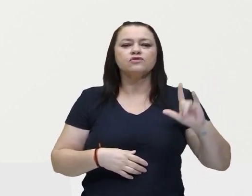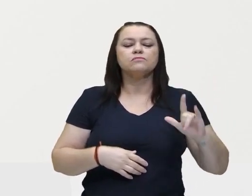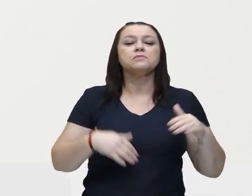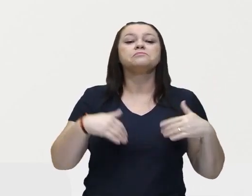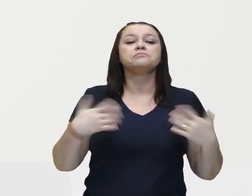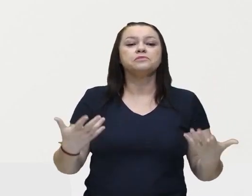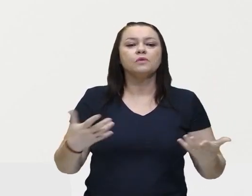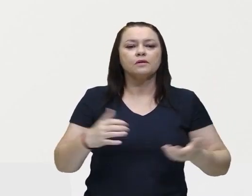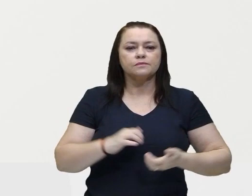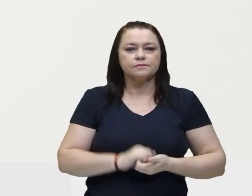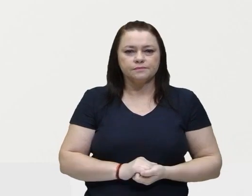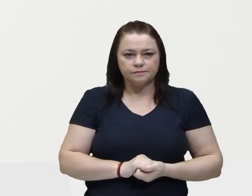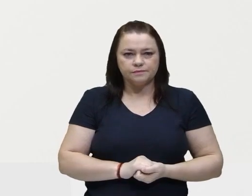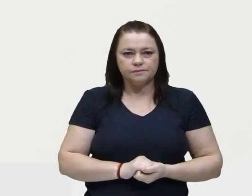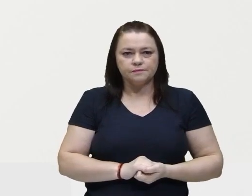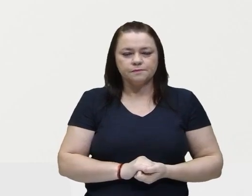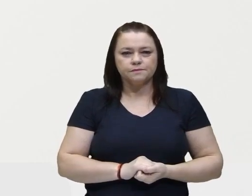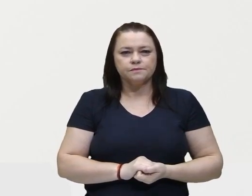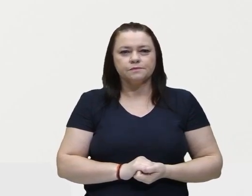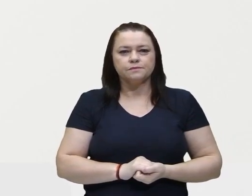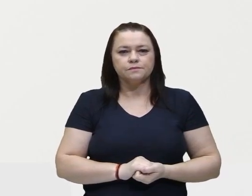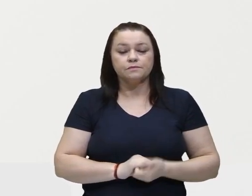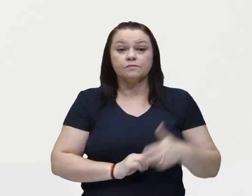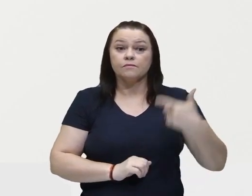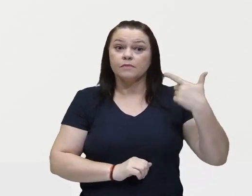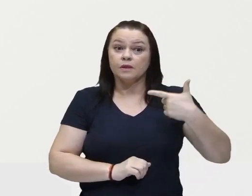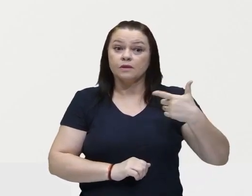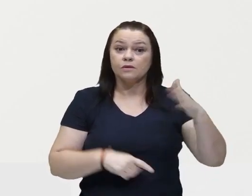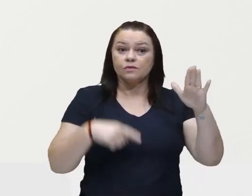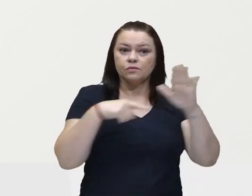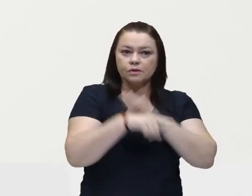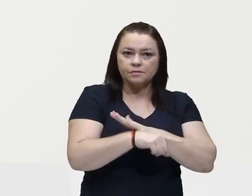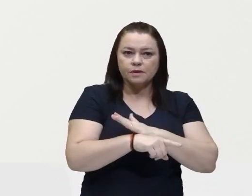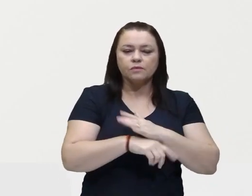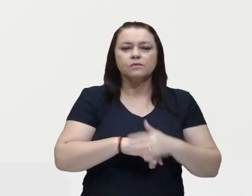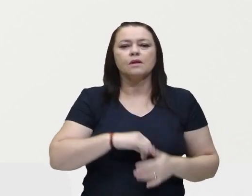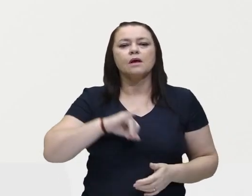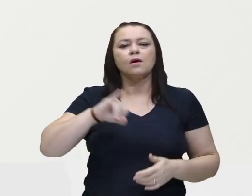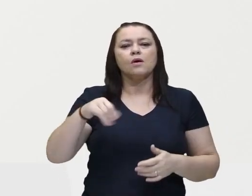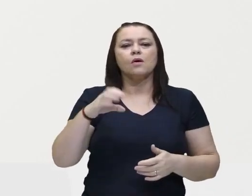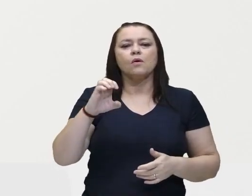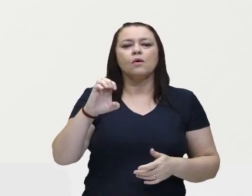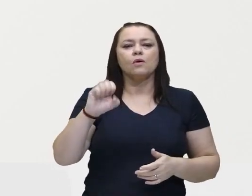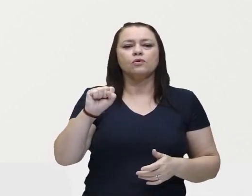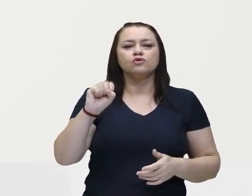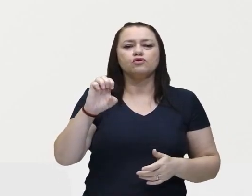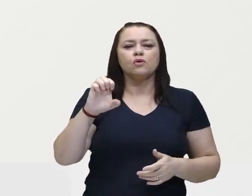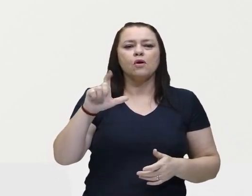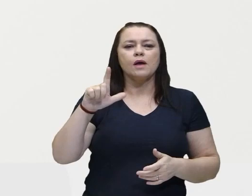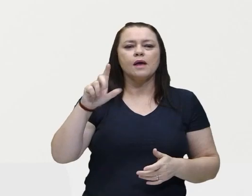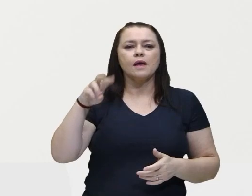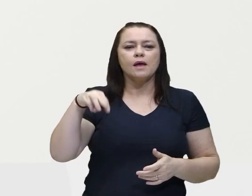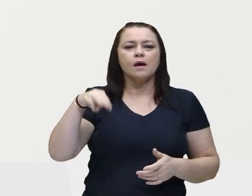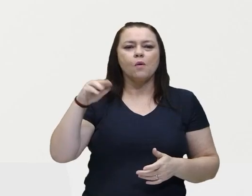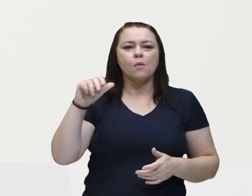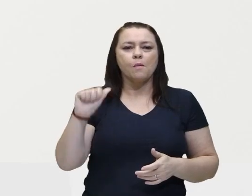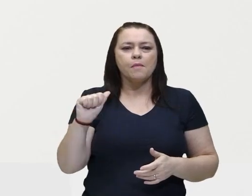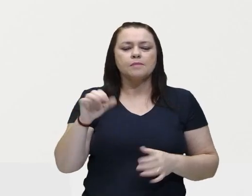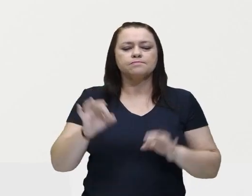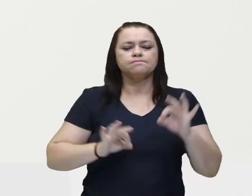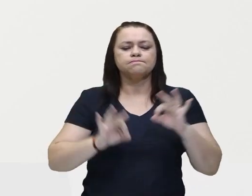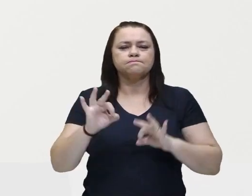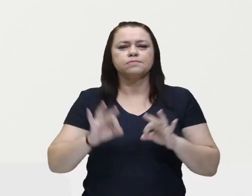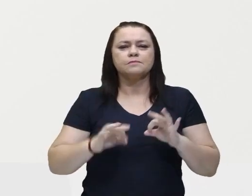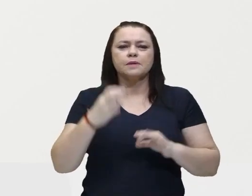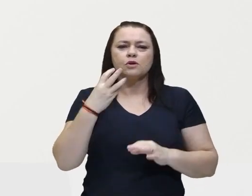centímetros. Exercitando número 2. Joelma preparou 3 litros de suco para